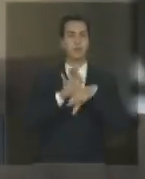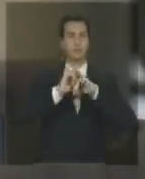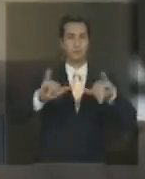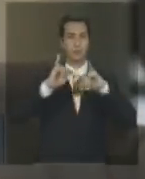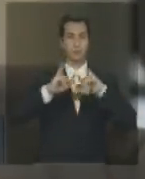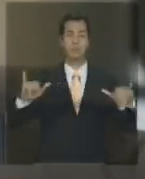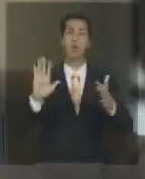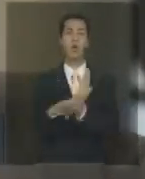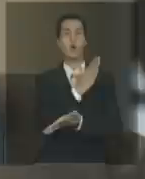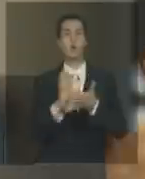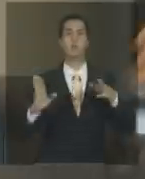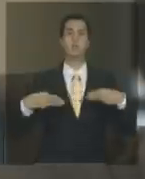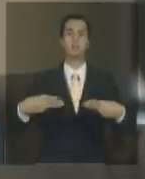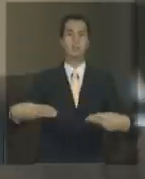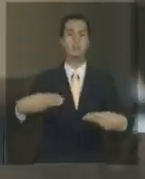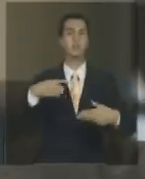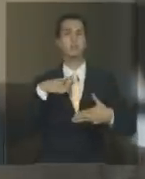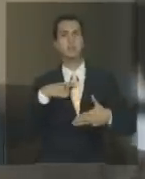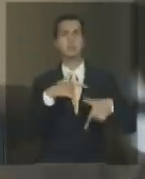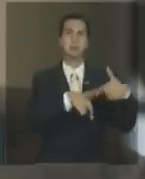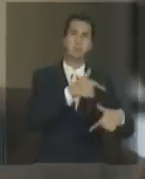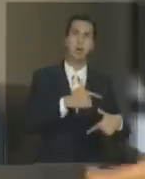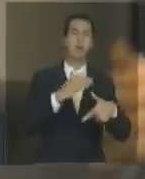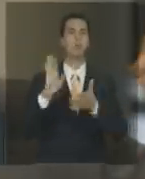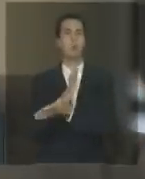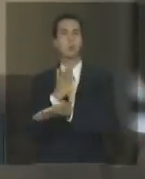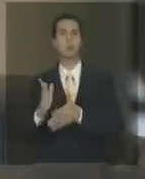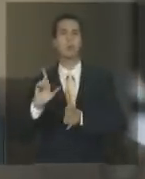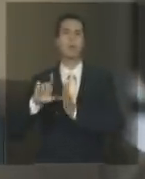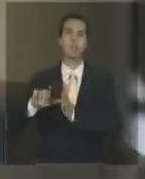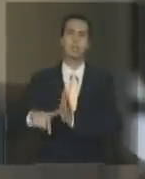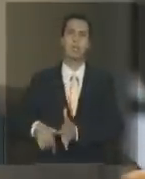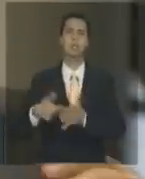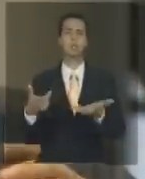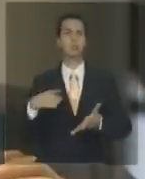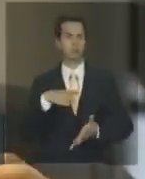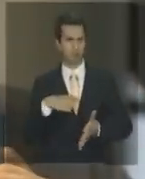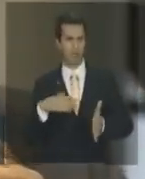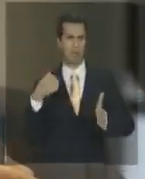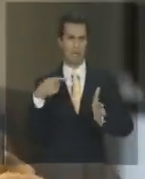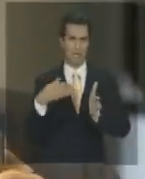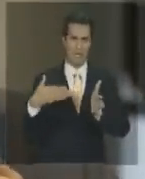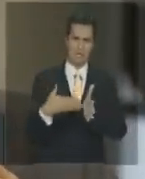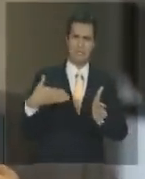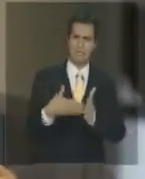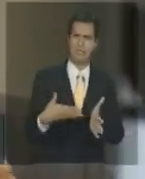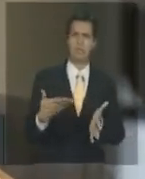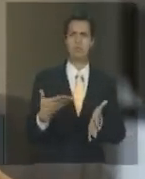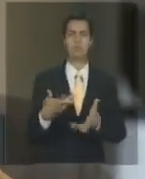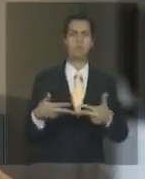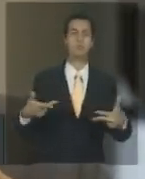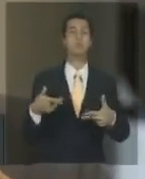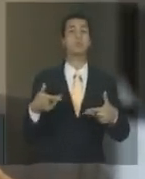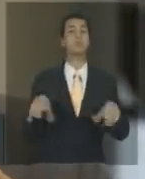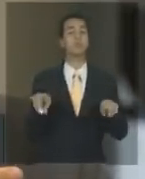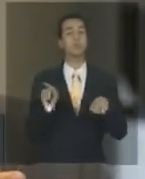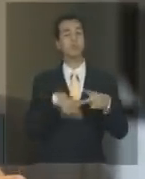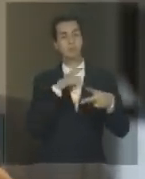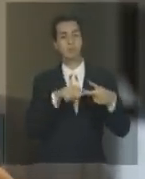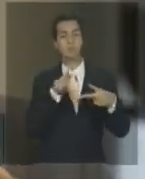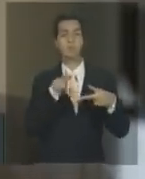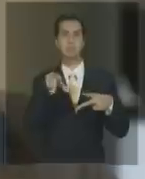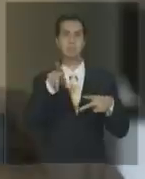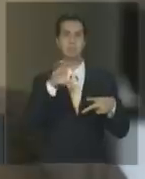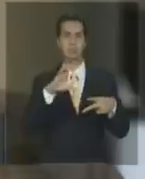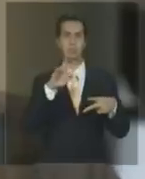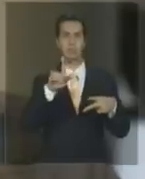mais resistentes que outros, quais estão mais avançados, ainda a resistência? E, além disso, a CGU mandou recentemente para os